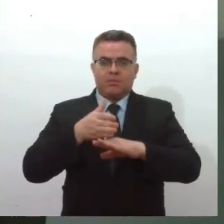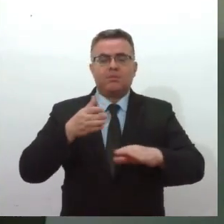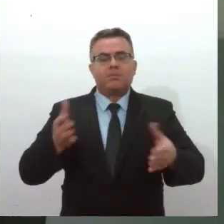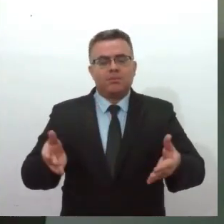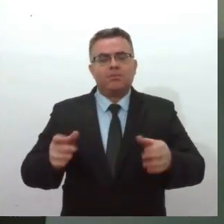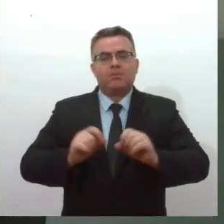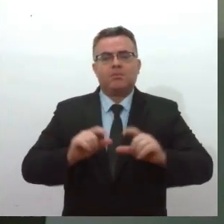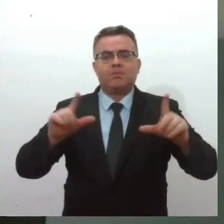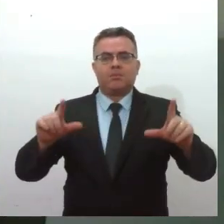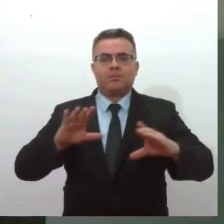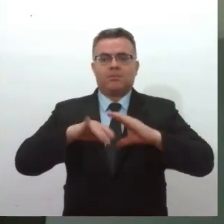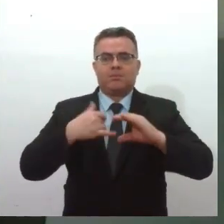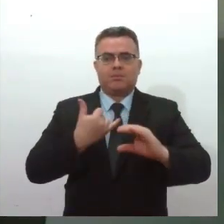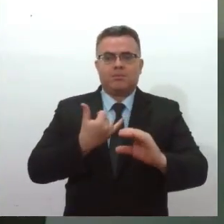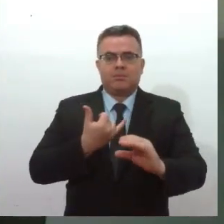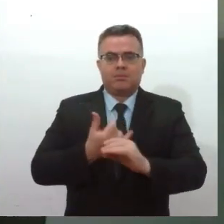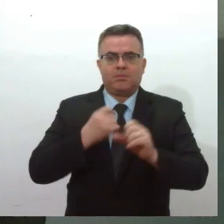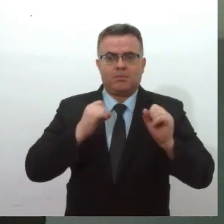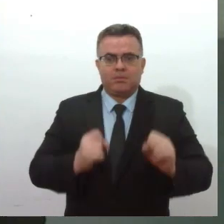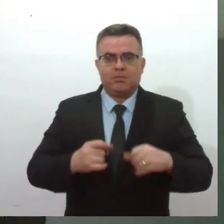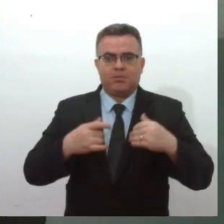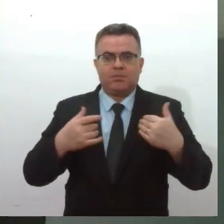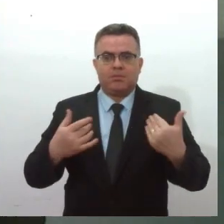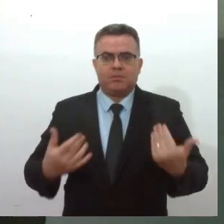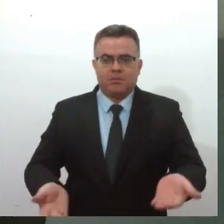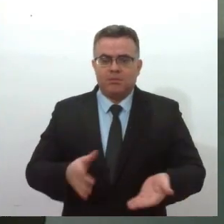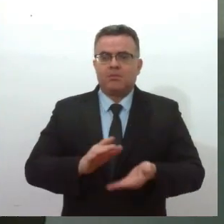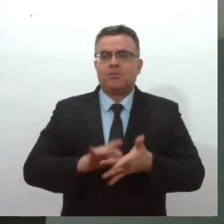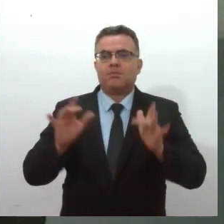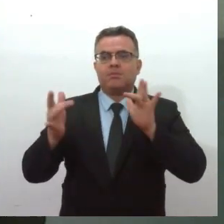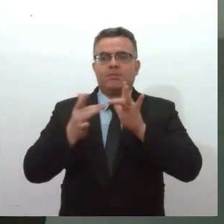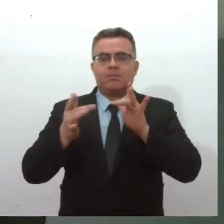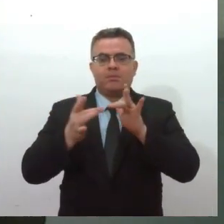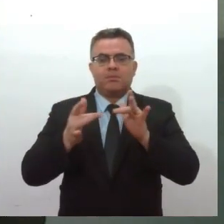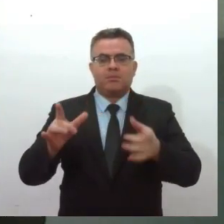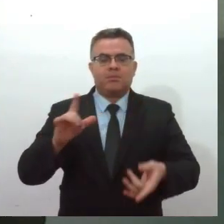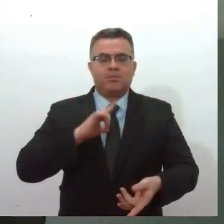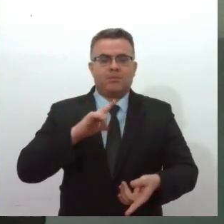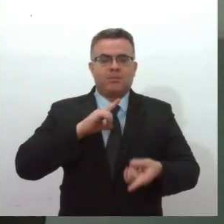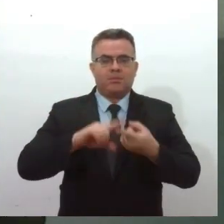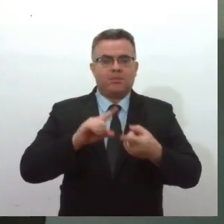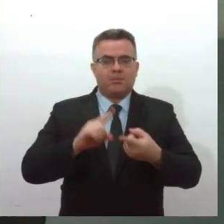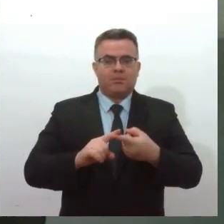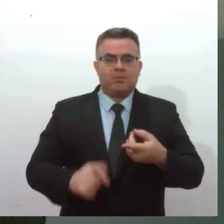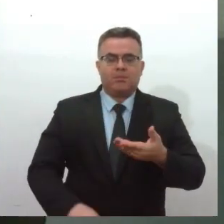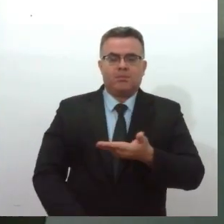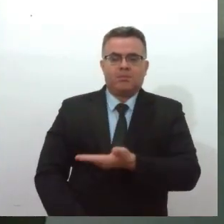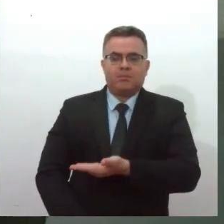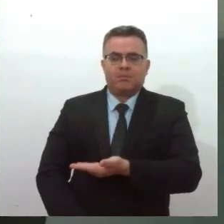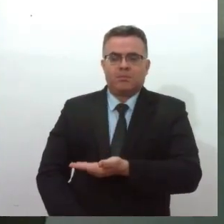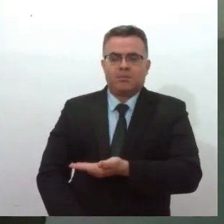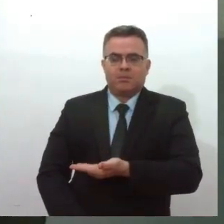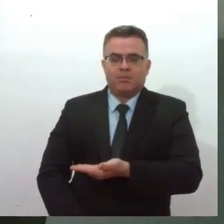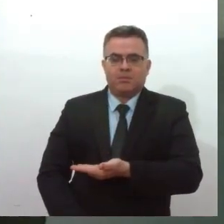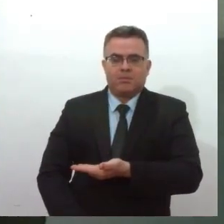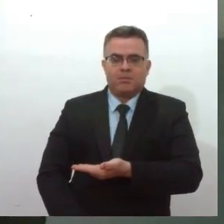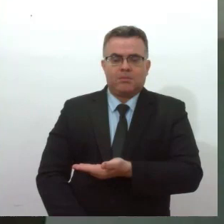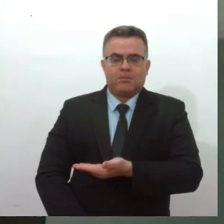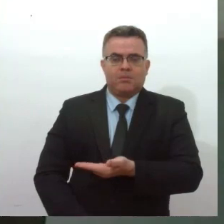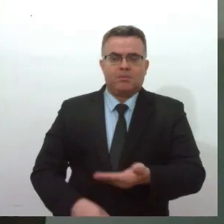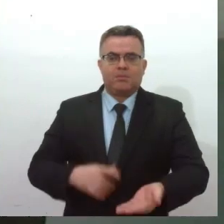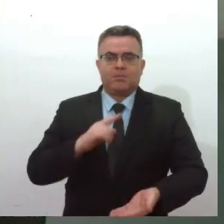esquerdo no canto inferior da tela para entrar em contato com a nossa produção Mande um WhatsApp para 9 8852